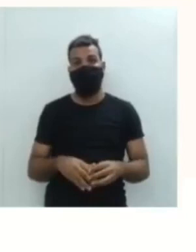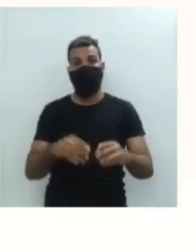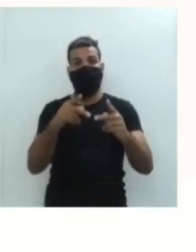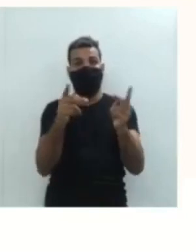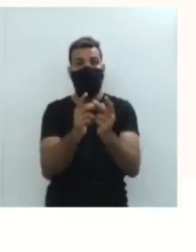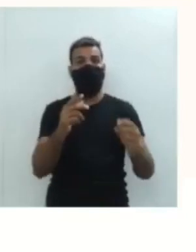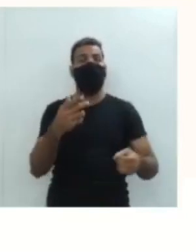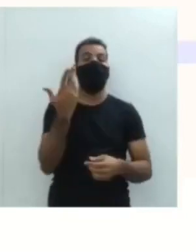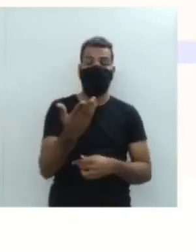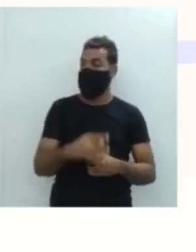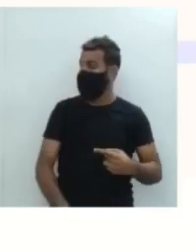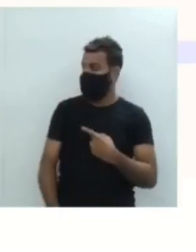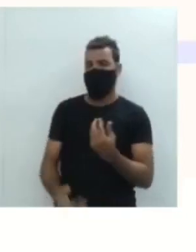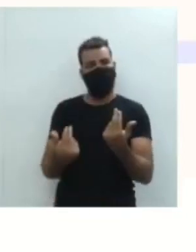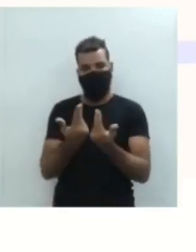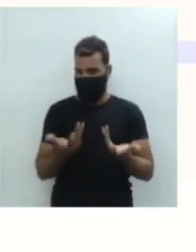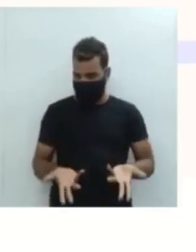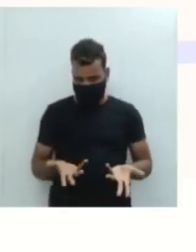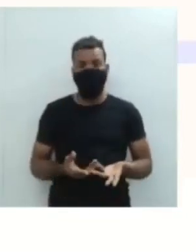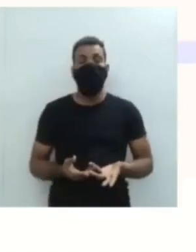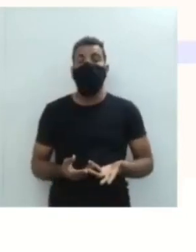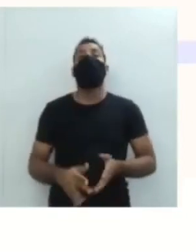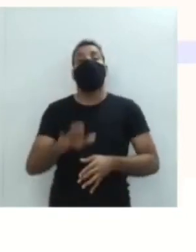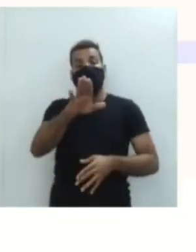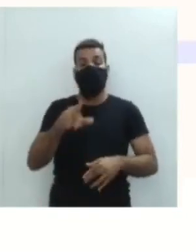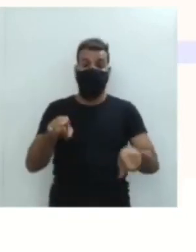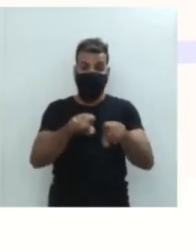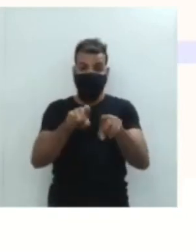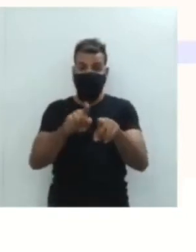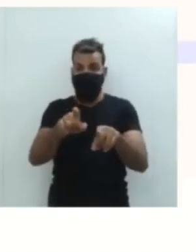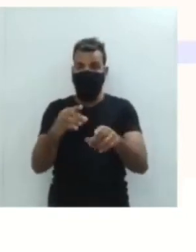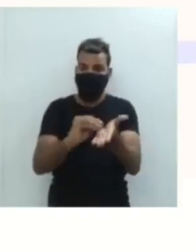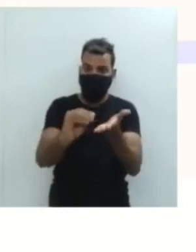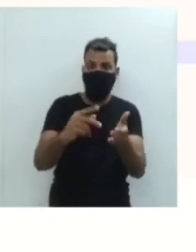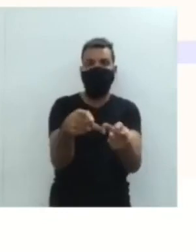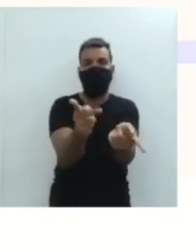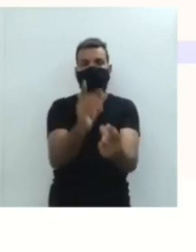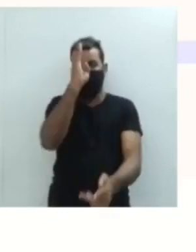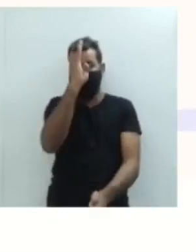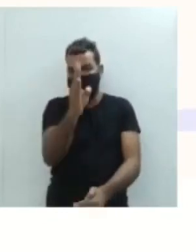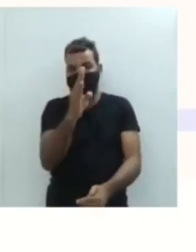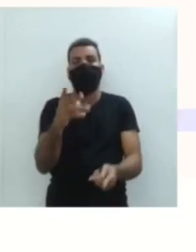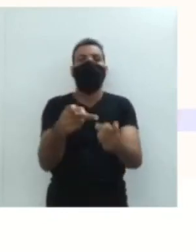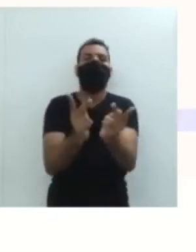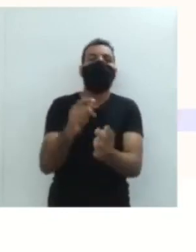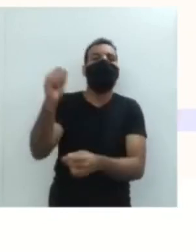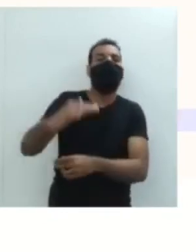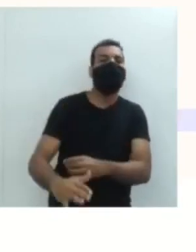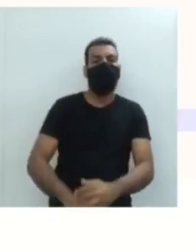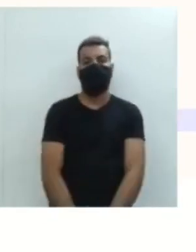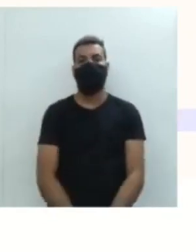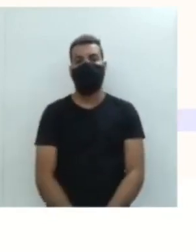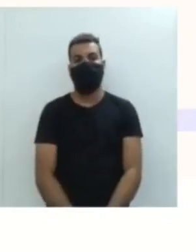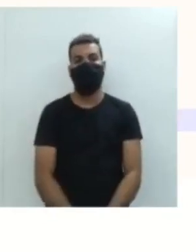prático aqui a mesma coisa sendo que ele vai receber o nosso objeto prato principal e prato promocional